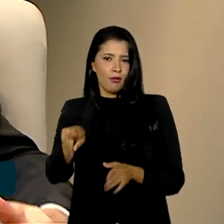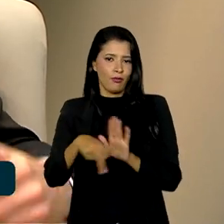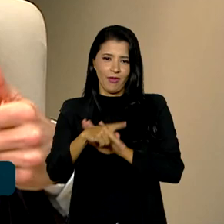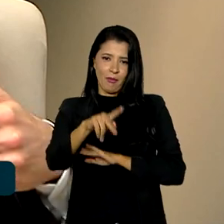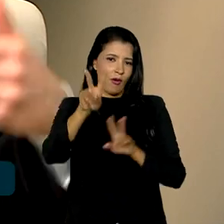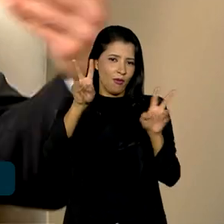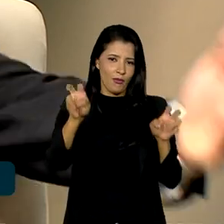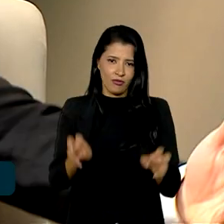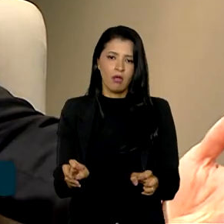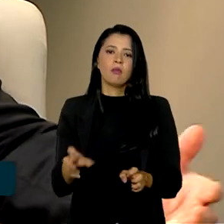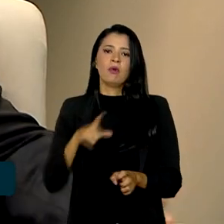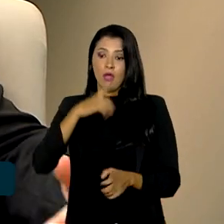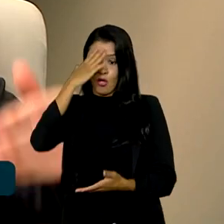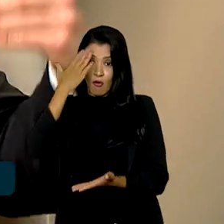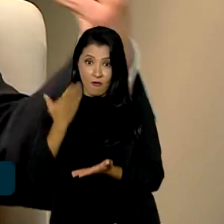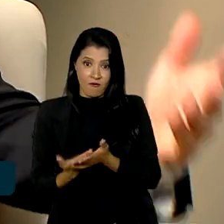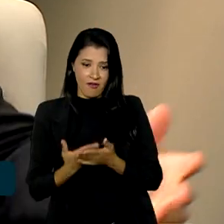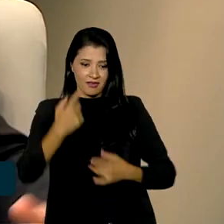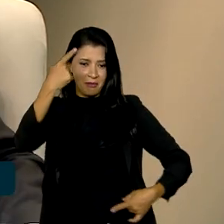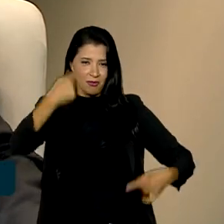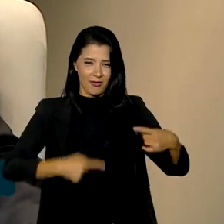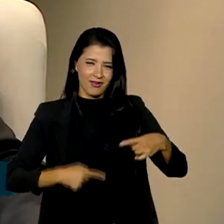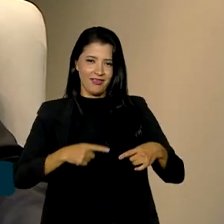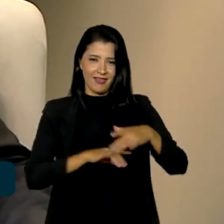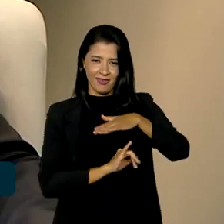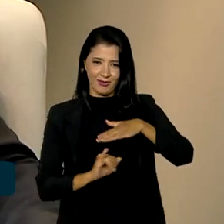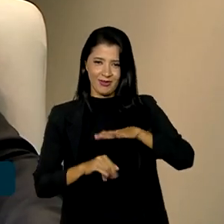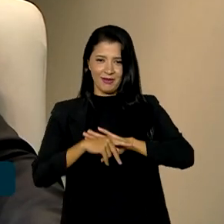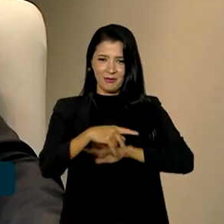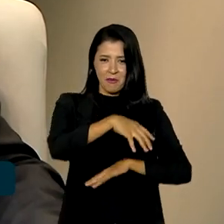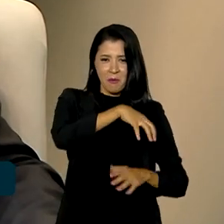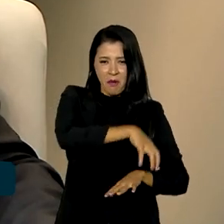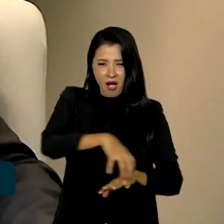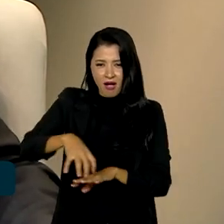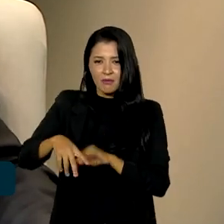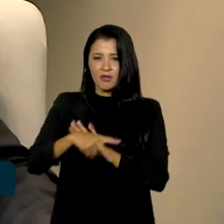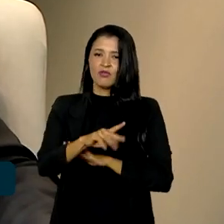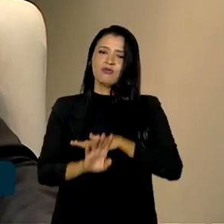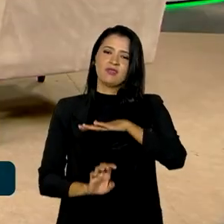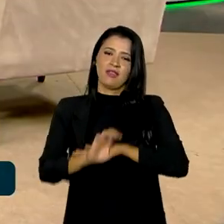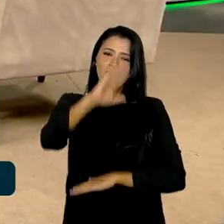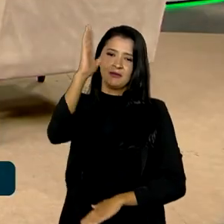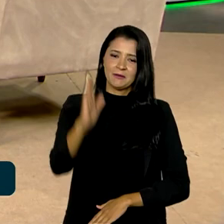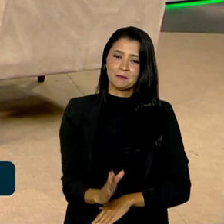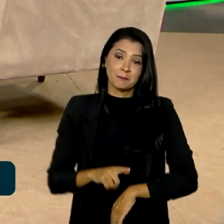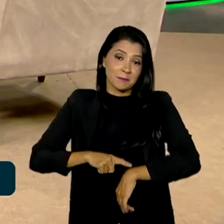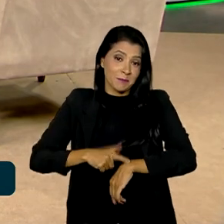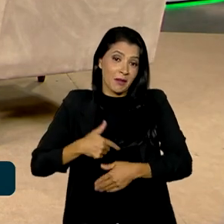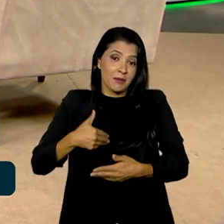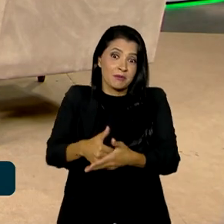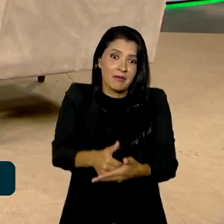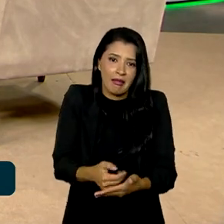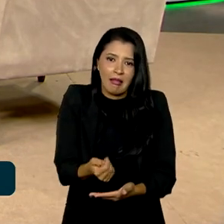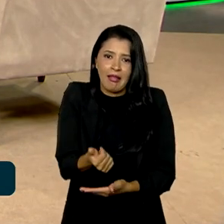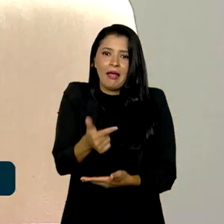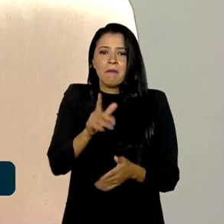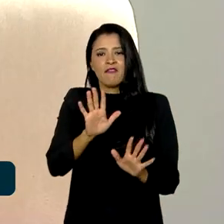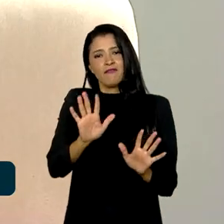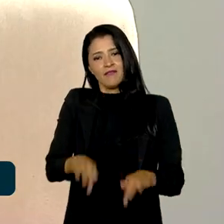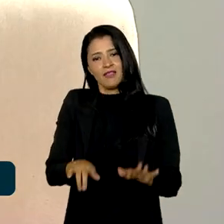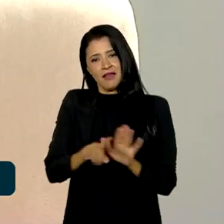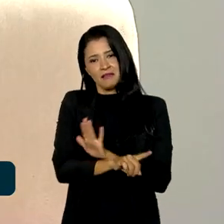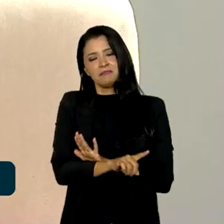né? Estabelecer a confiança nas políticas e nas instituições do Estado brasileiro. Nosso tempo aqui é curto, mas para a gente